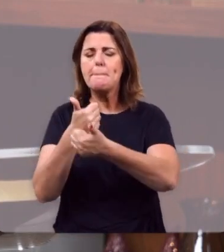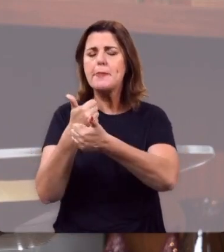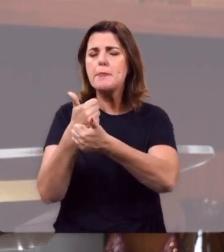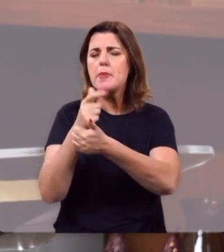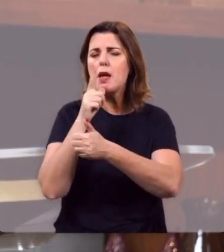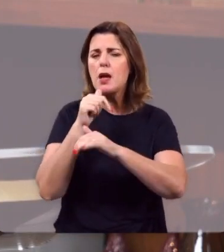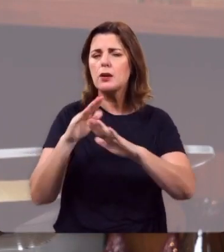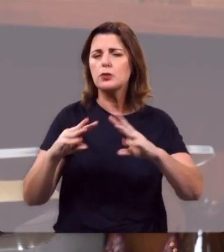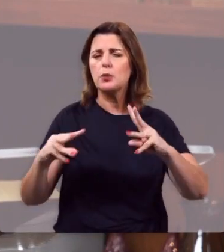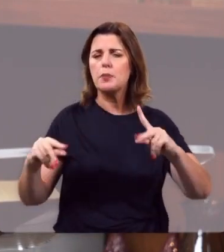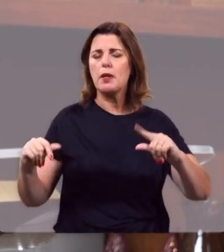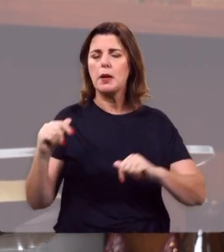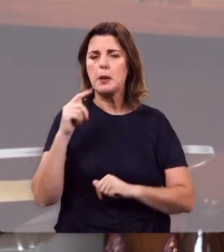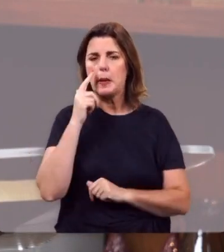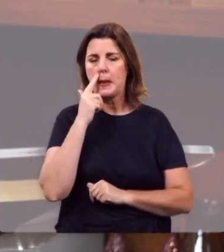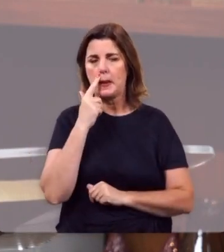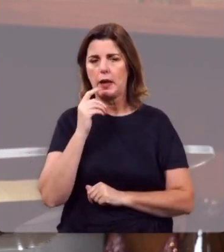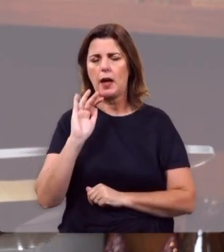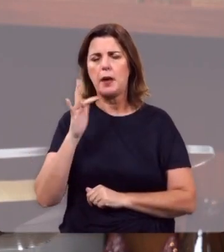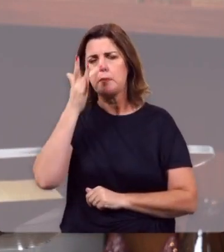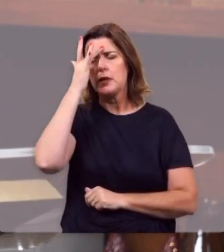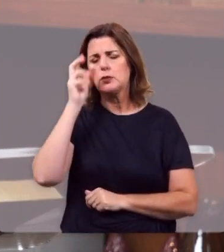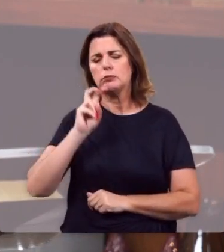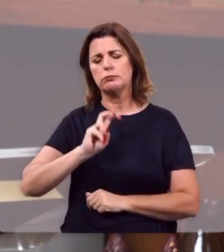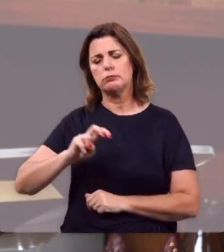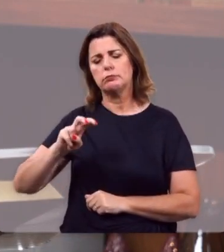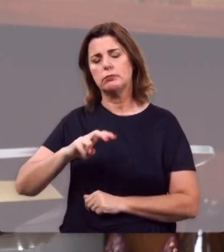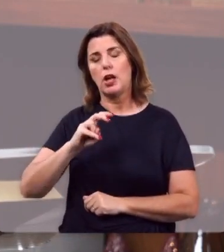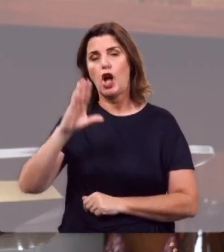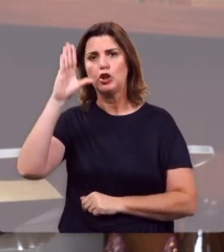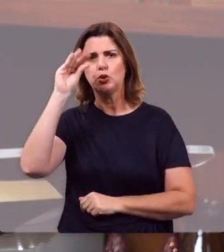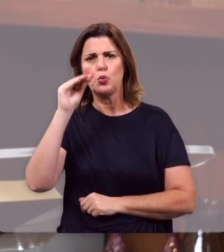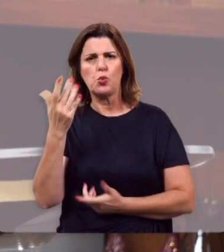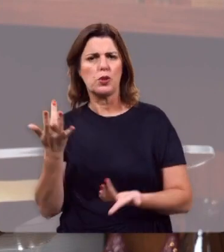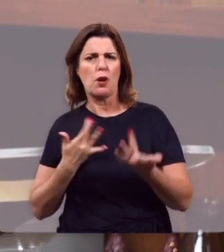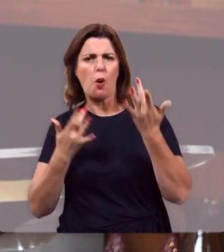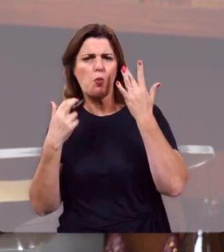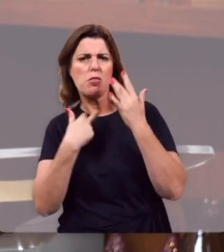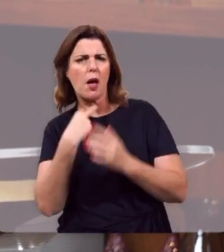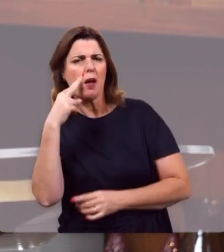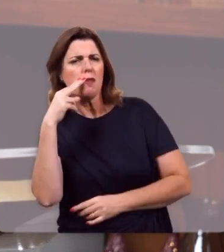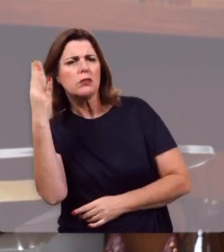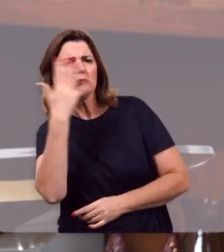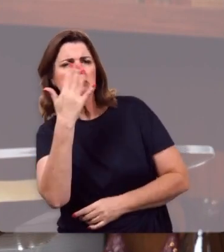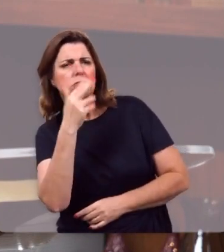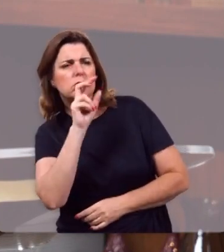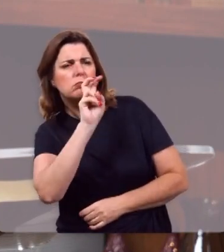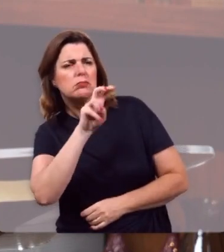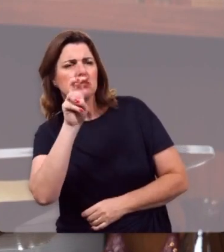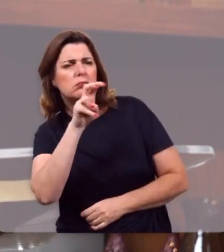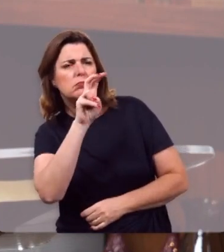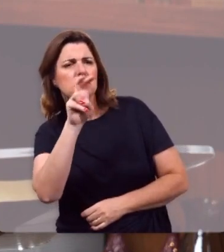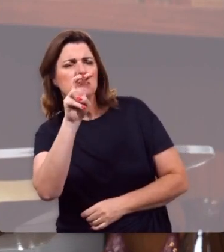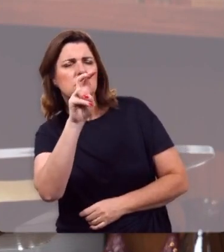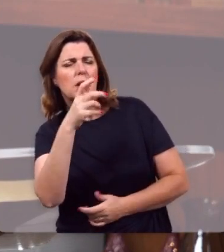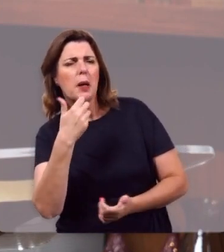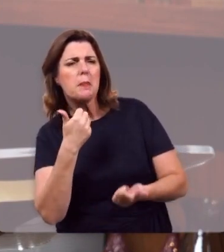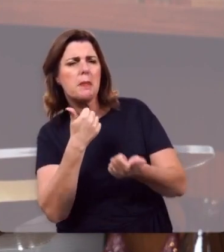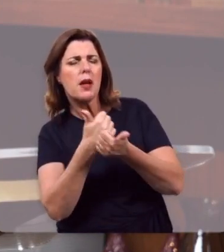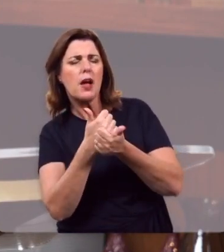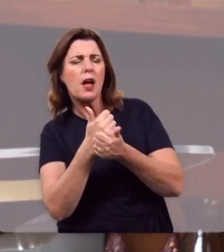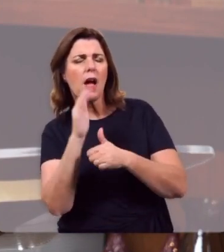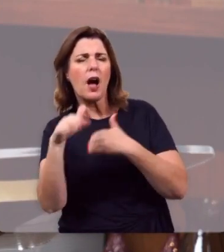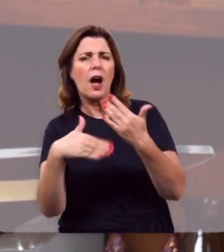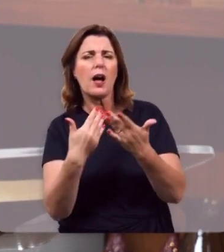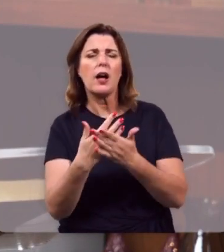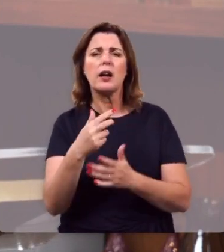praia. E alguém caminha lá na praia, ainda está escuro, eles não sabem quem é. E este que está aqui na praia se dirige